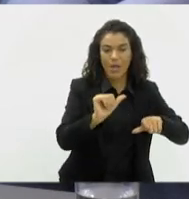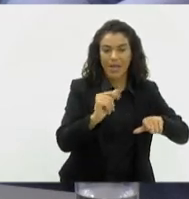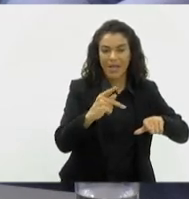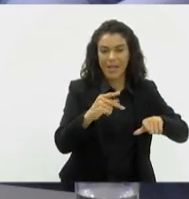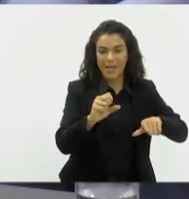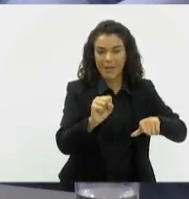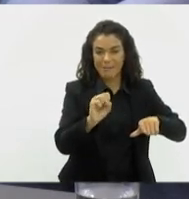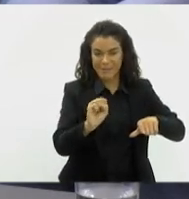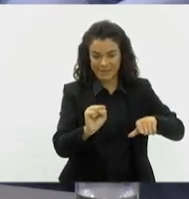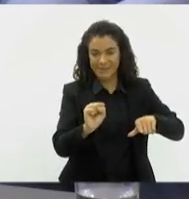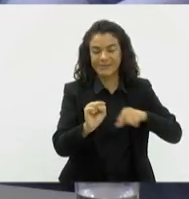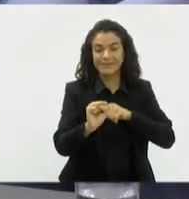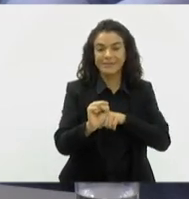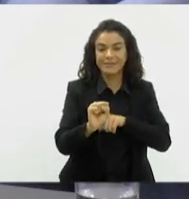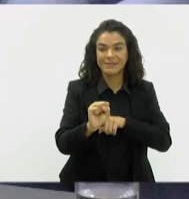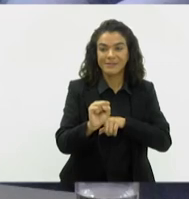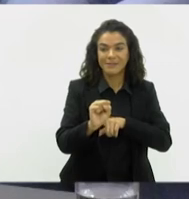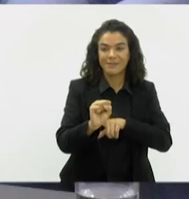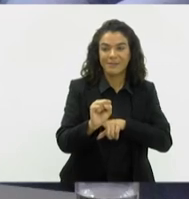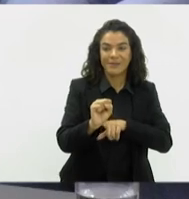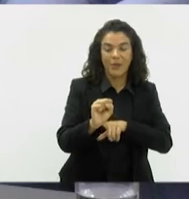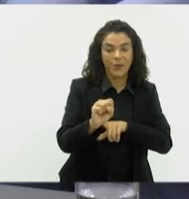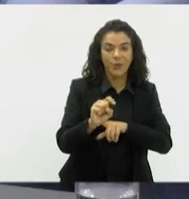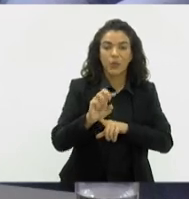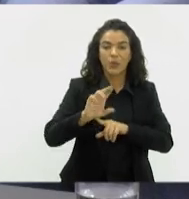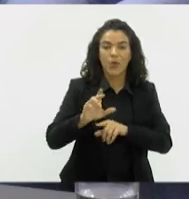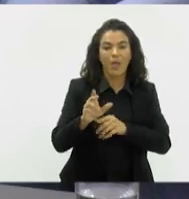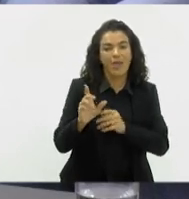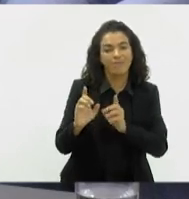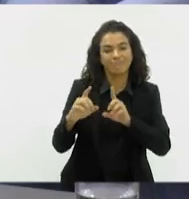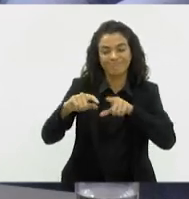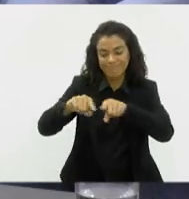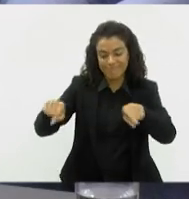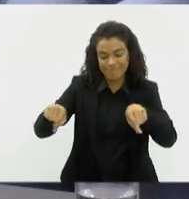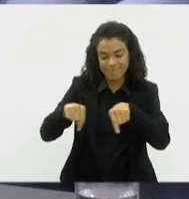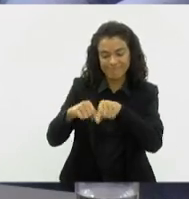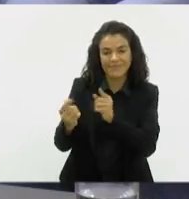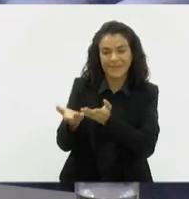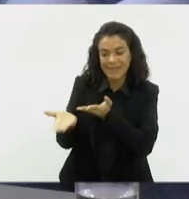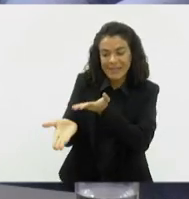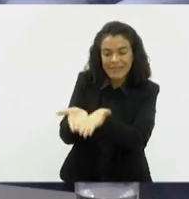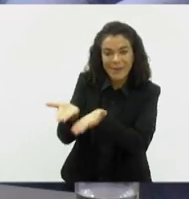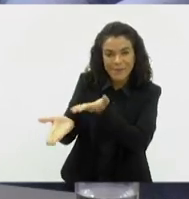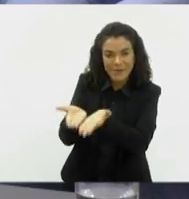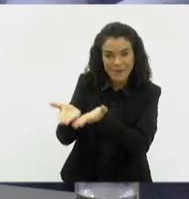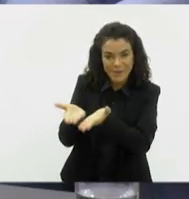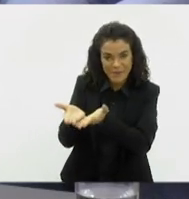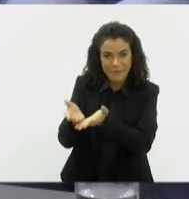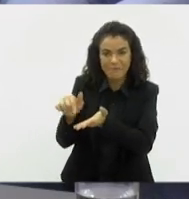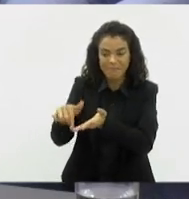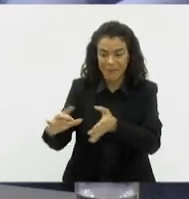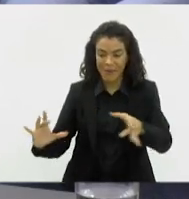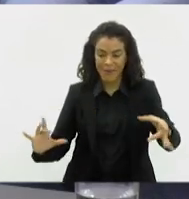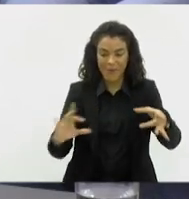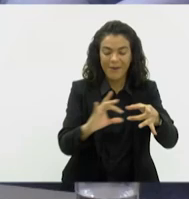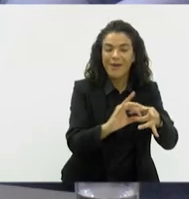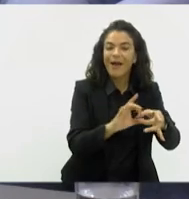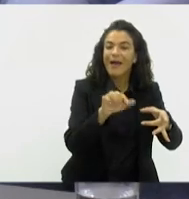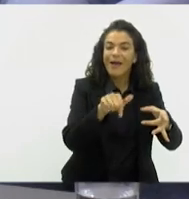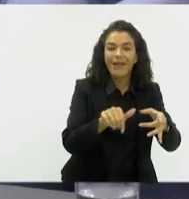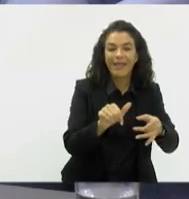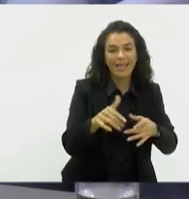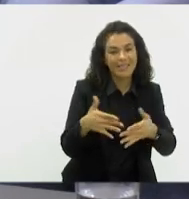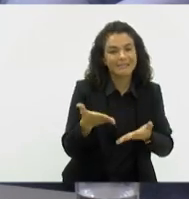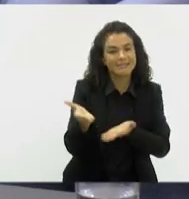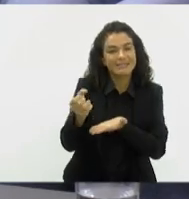ou a trabalhadora do ambulatório, né? Esses dois equipamentos, eles compõem uma rede, que é a rede de